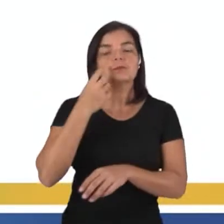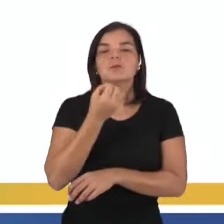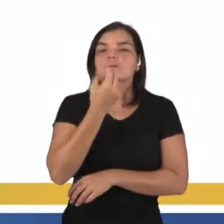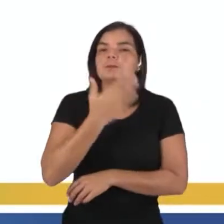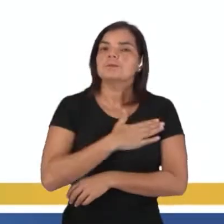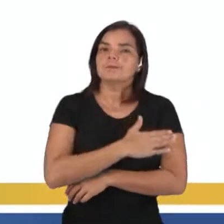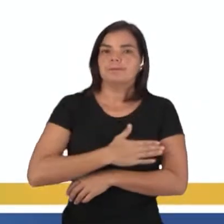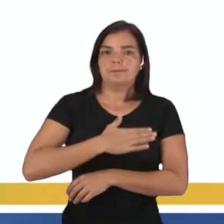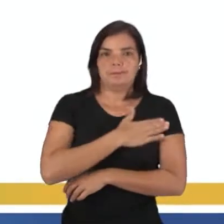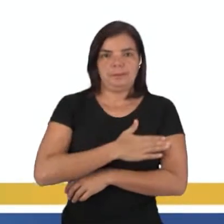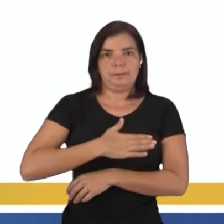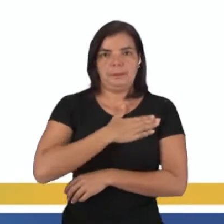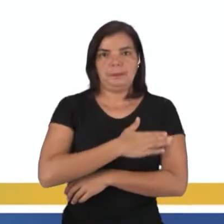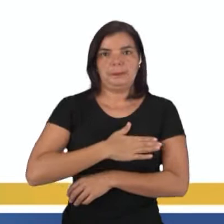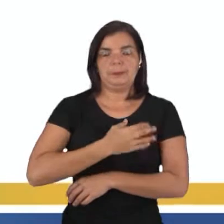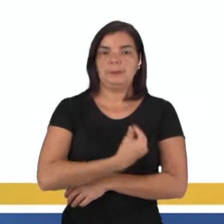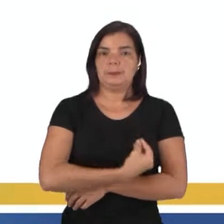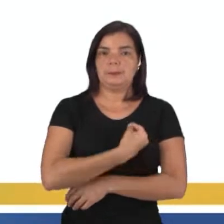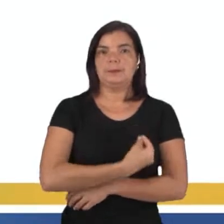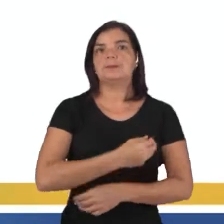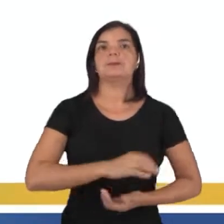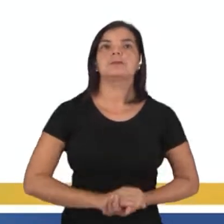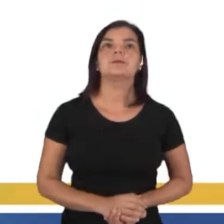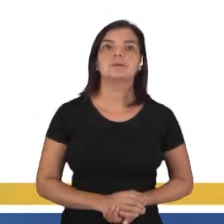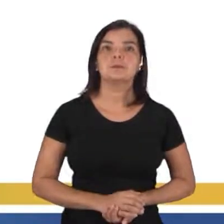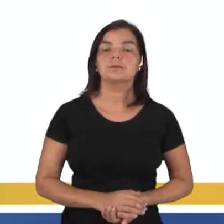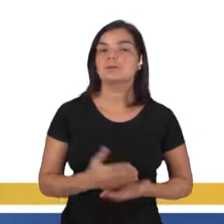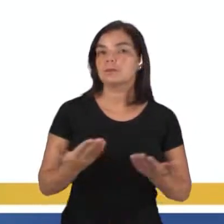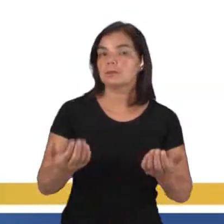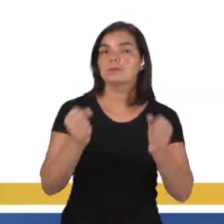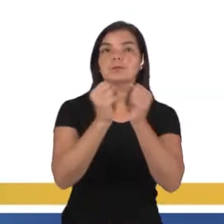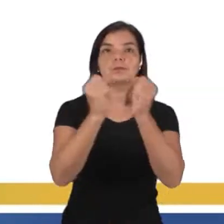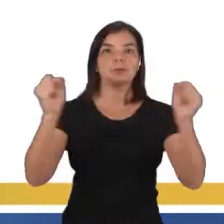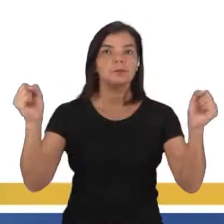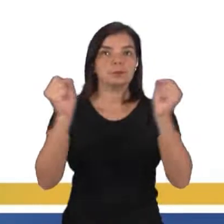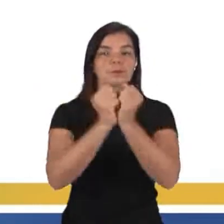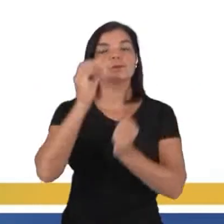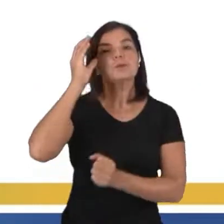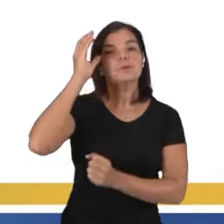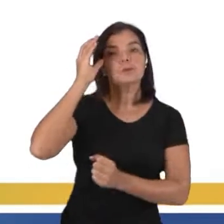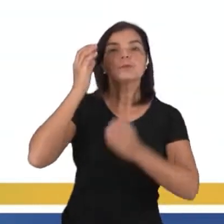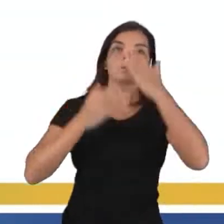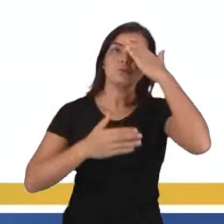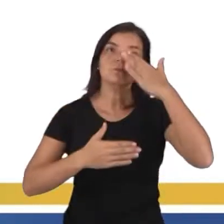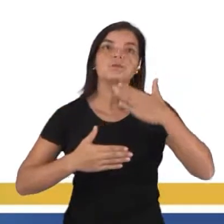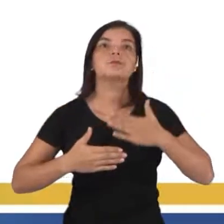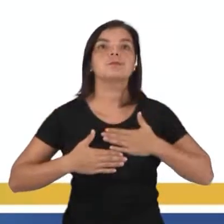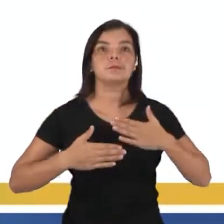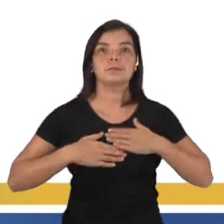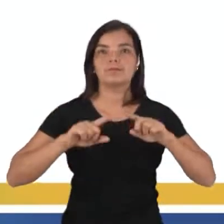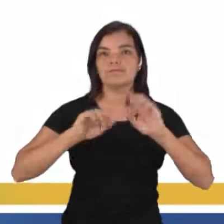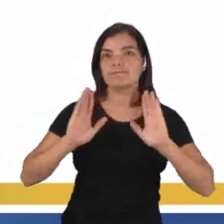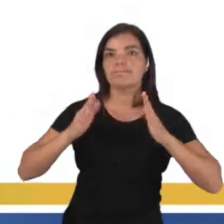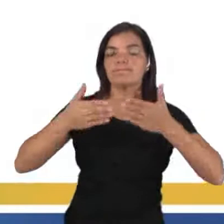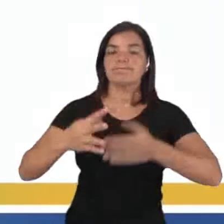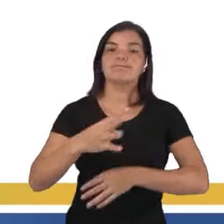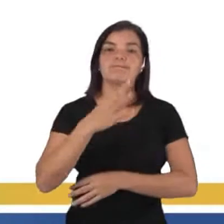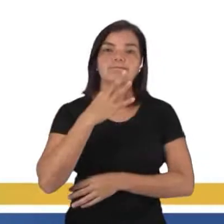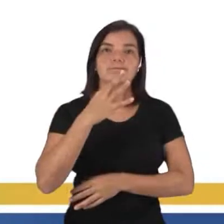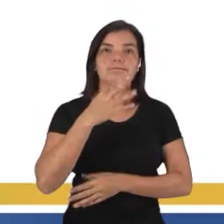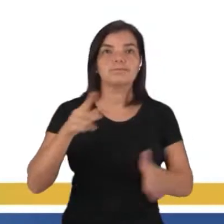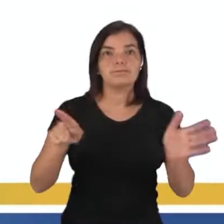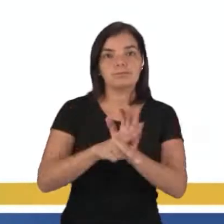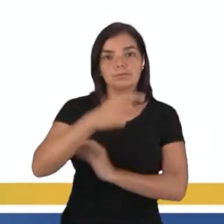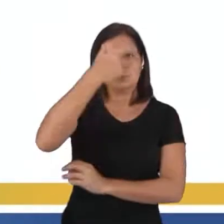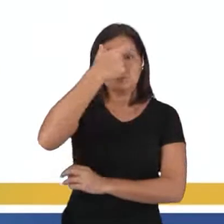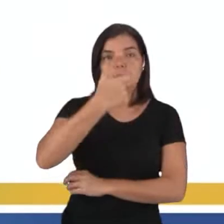procura cotidiana pelo bem-estar. Assim, as ginásticas de conscientização corporal são mais centradas